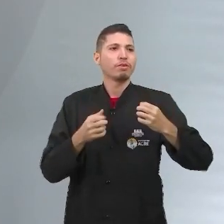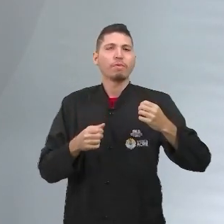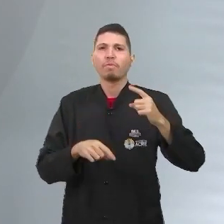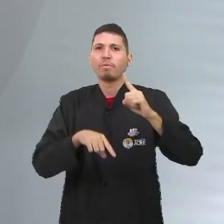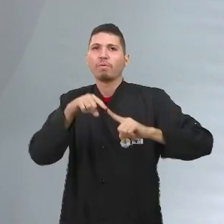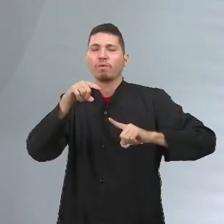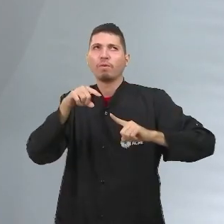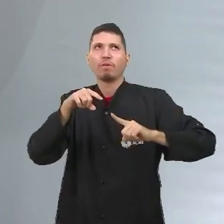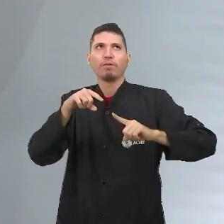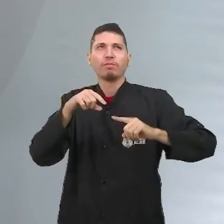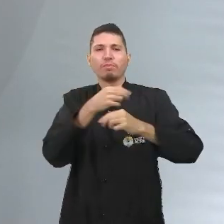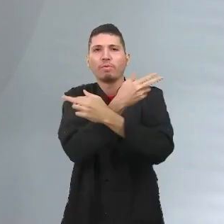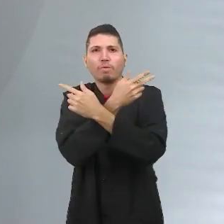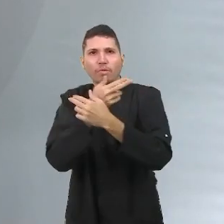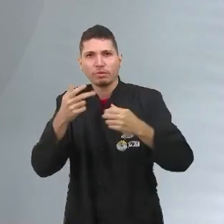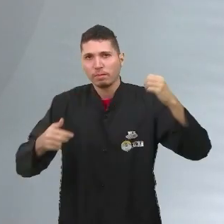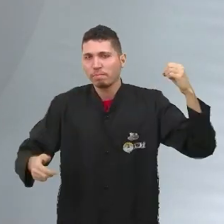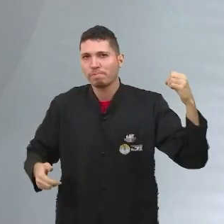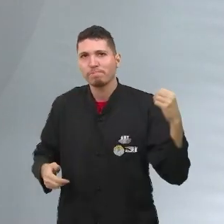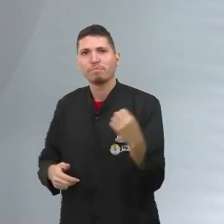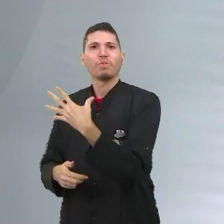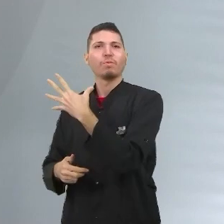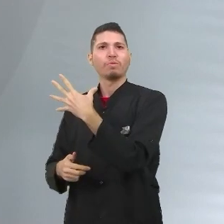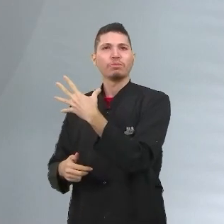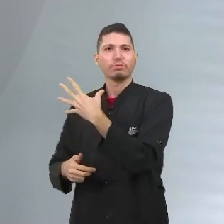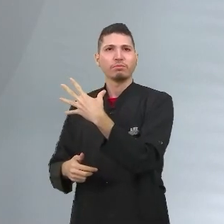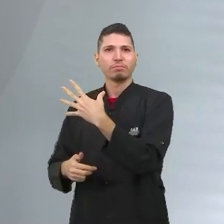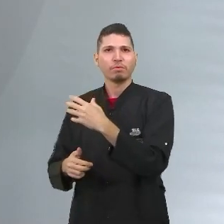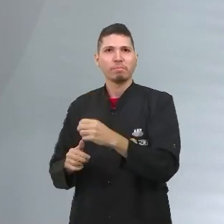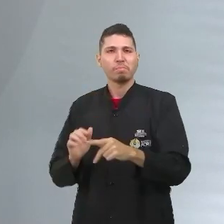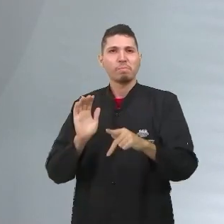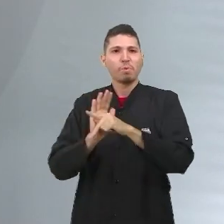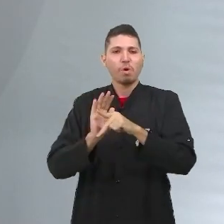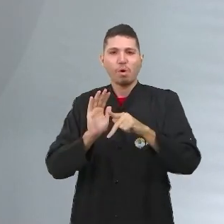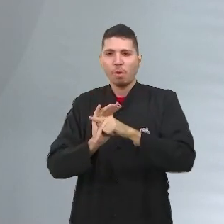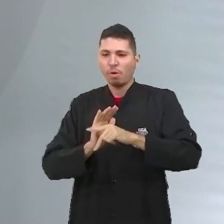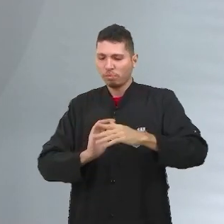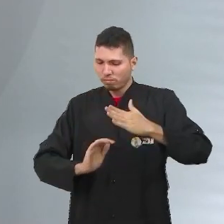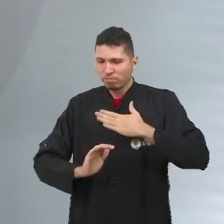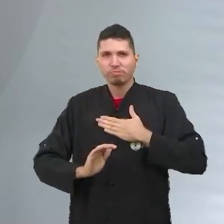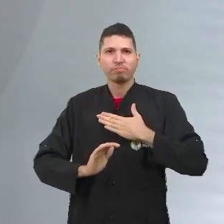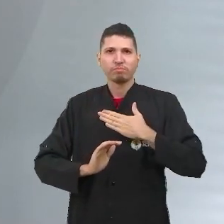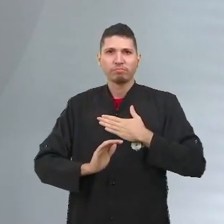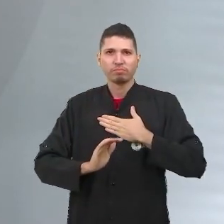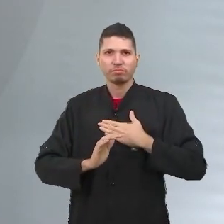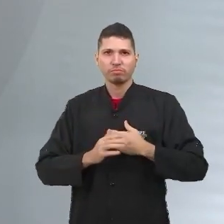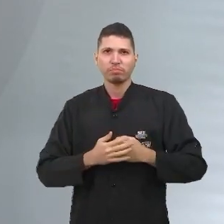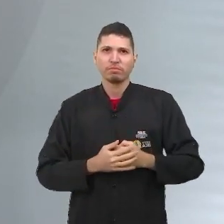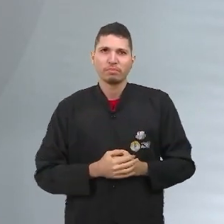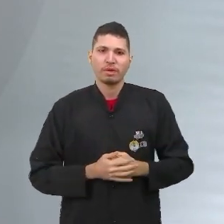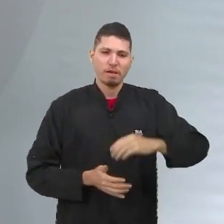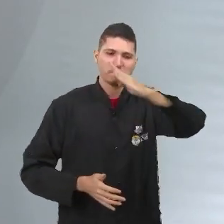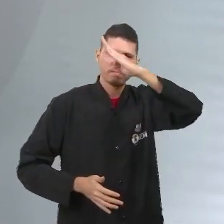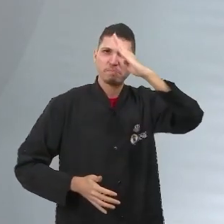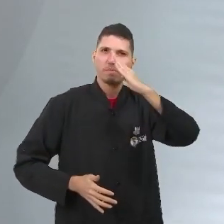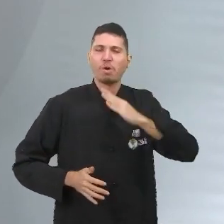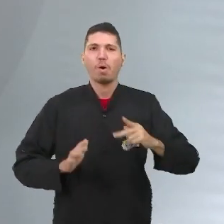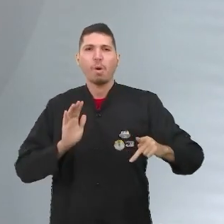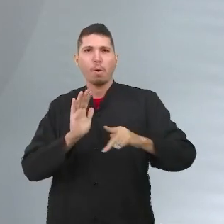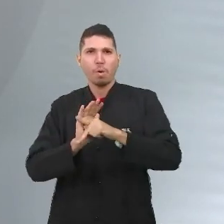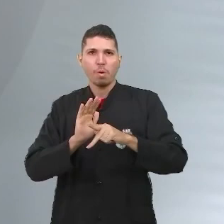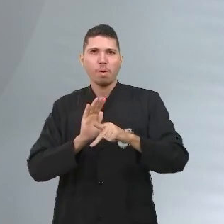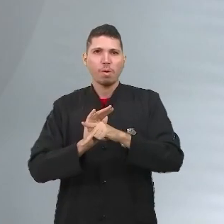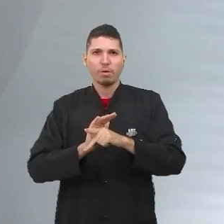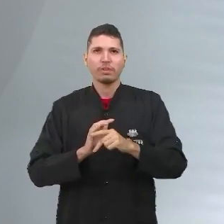com esse tradicionalismo, eu quero algo inovador, eu quero uma criação autêntica, eu quero a brasilidade. Então esse